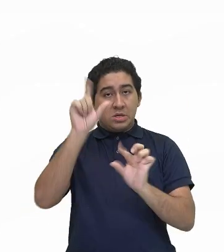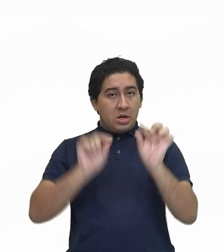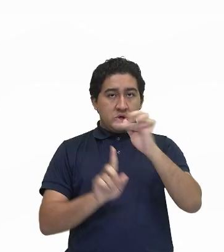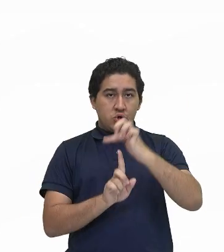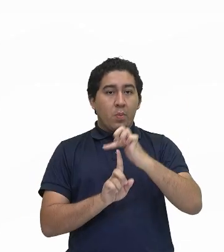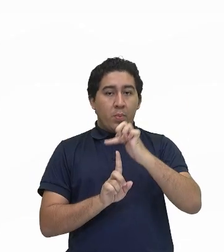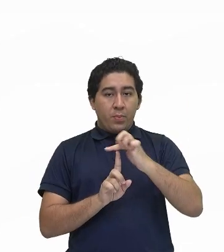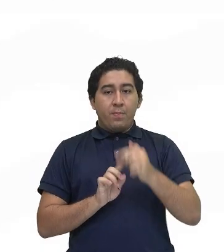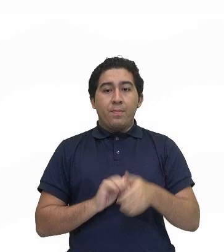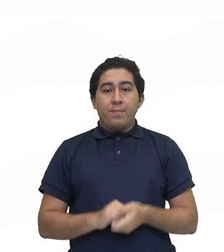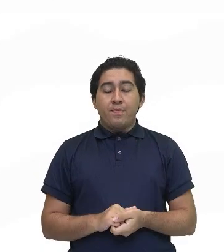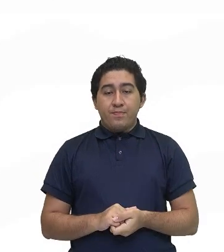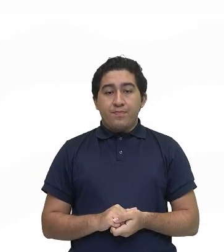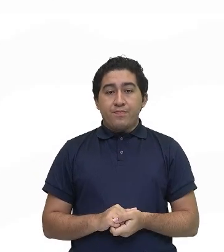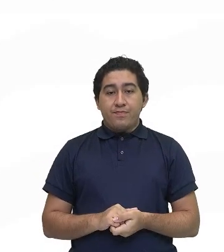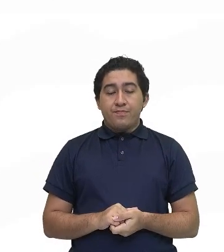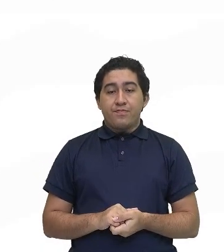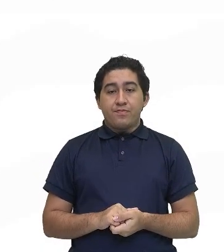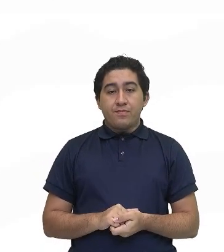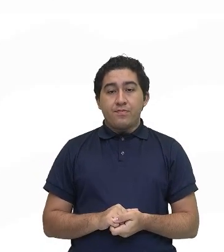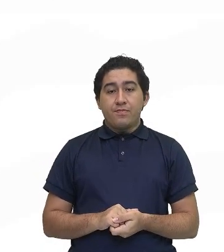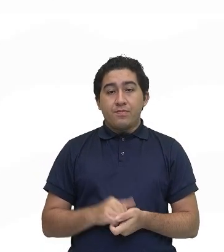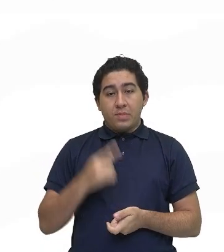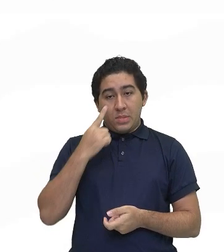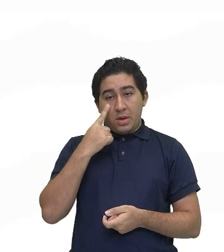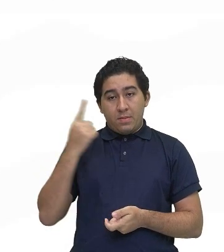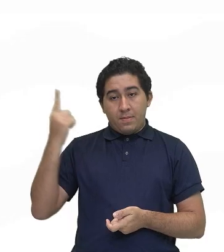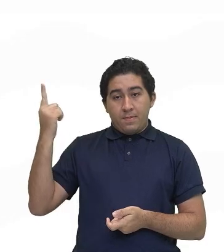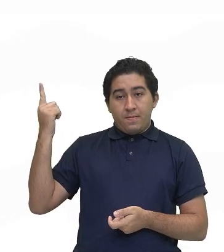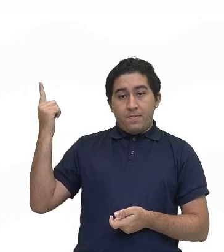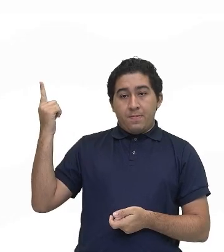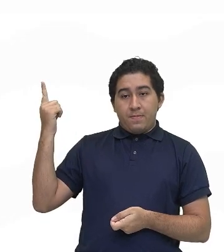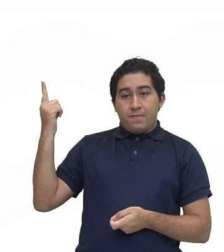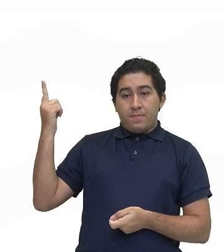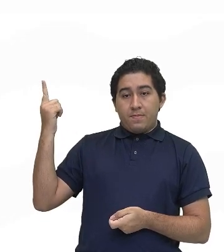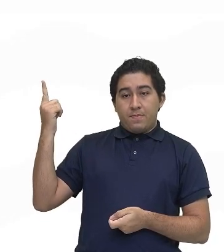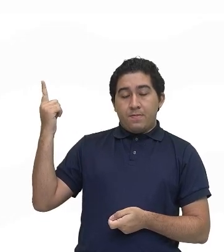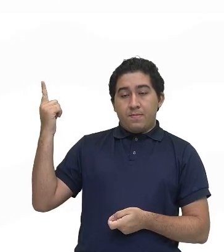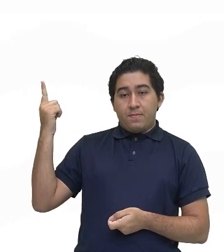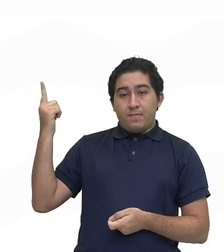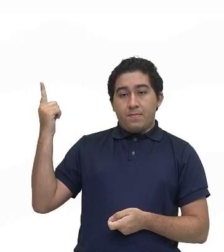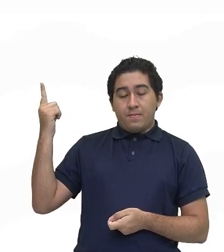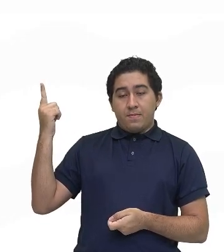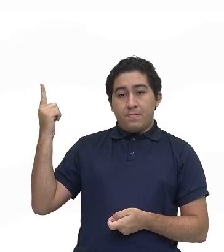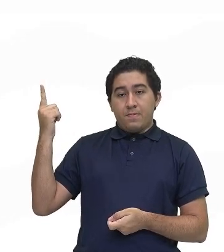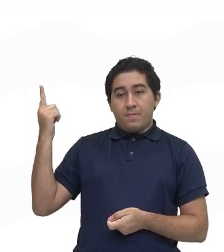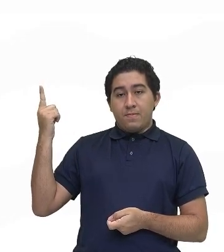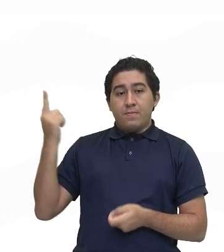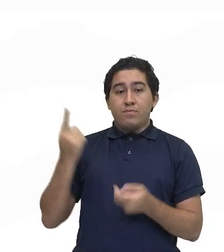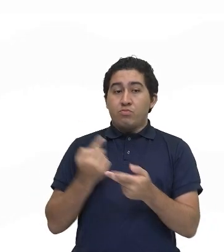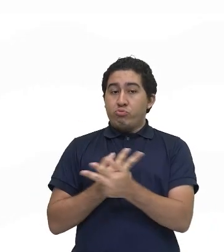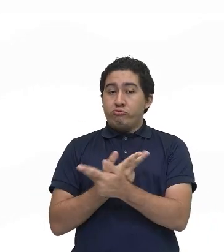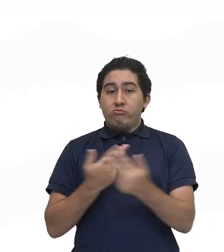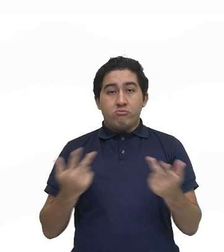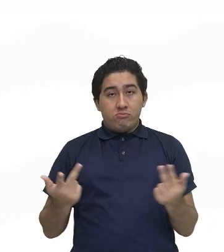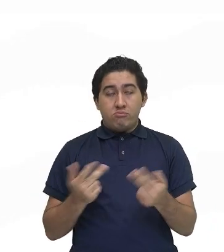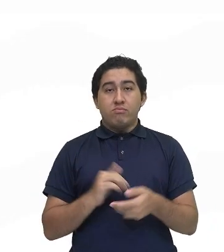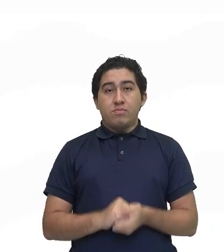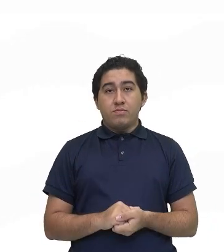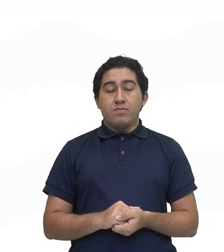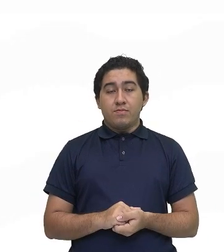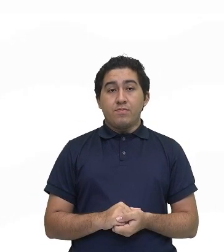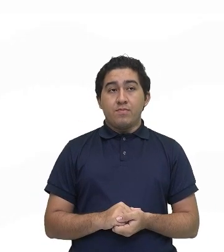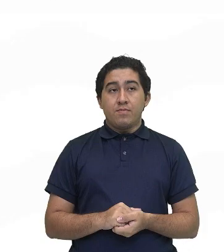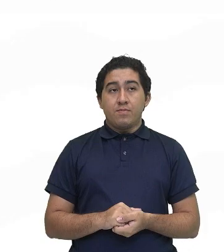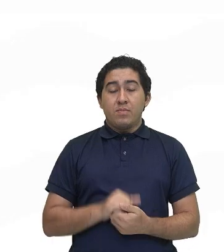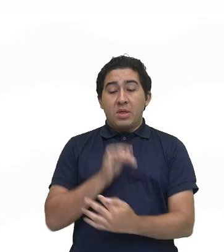estrelas, a matéria escura, as nebulosas e entre outros. Logo, a astrofísica é o